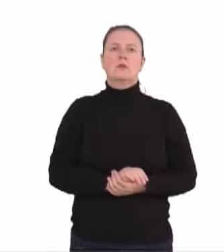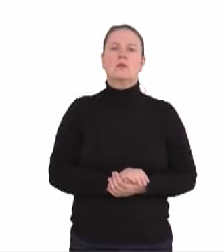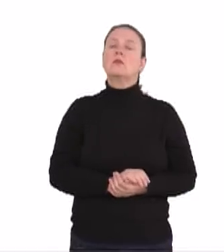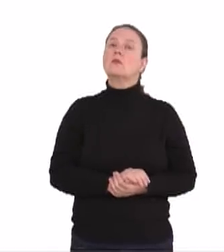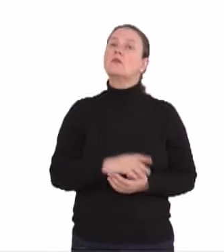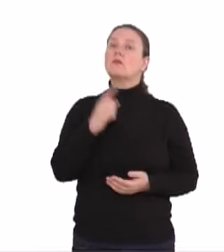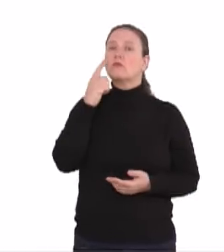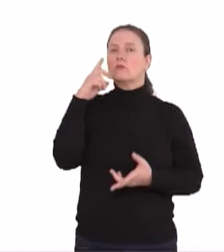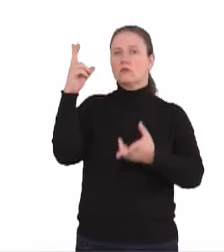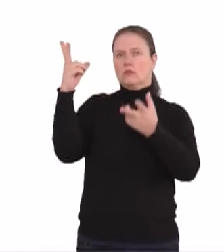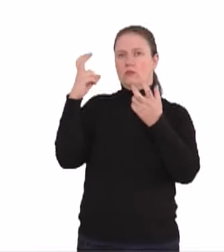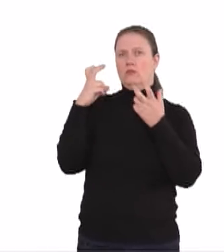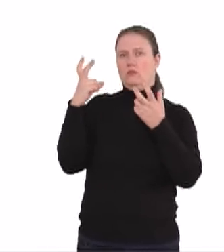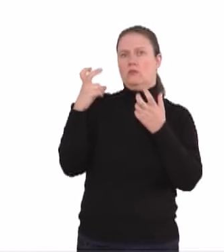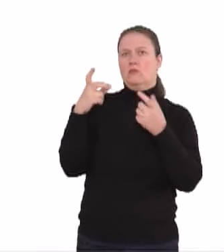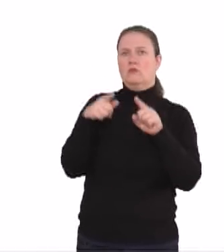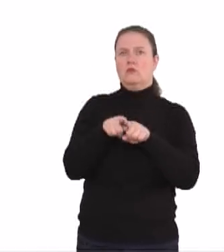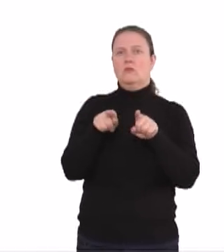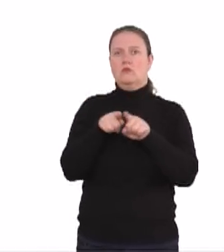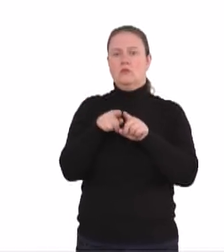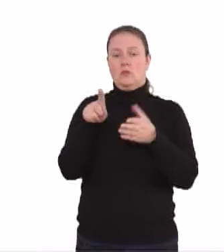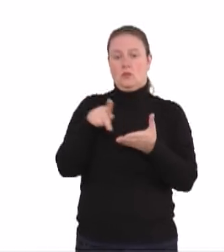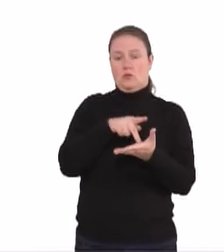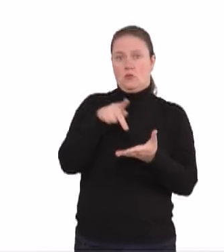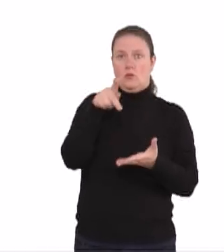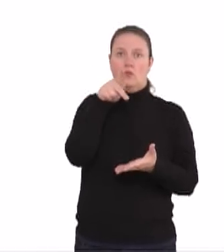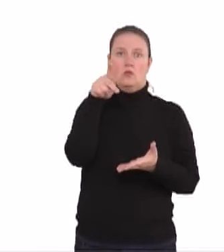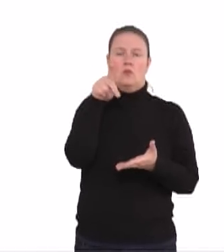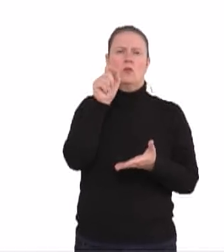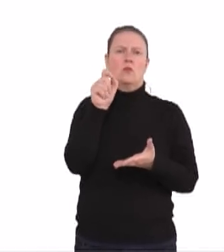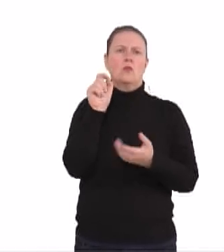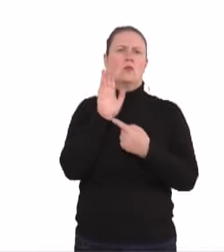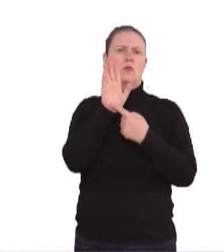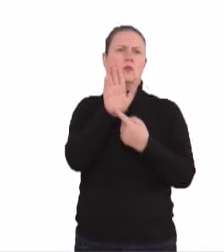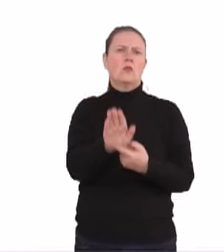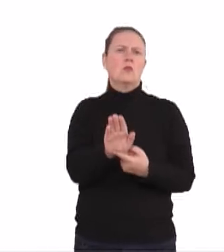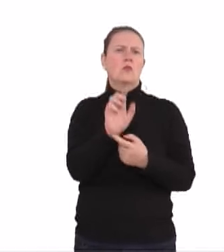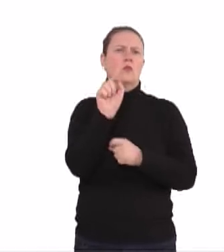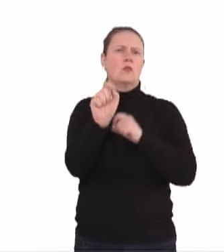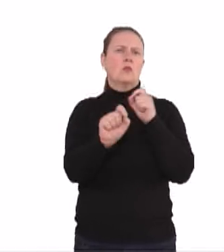Aqui eu trouxe para vocês um poema que